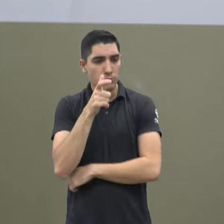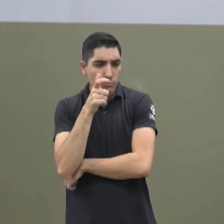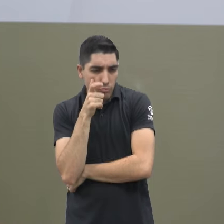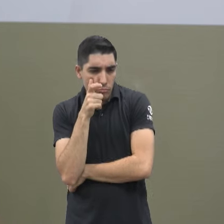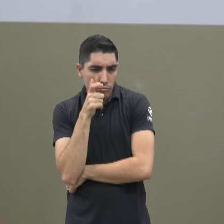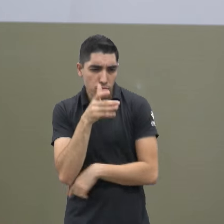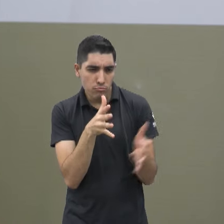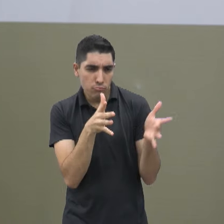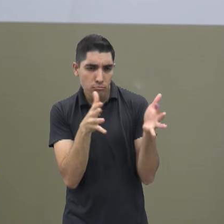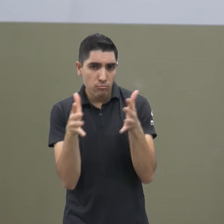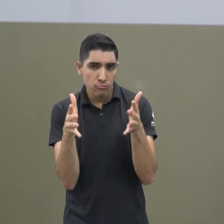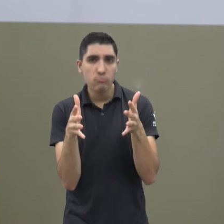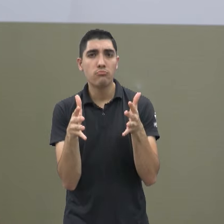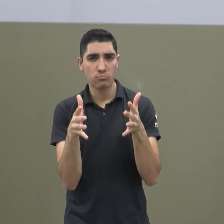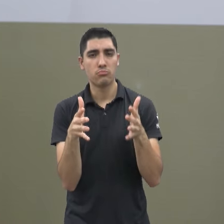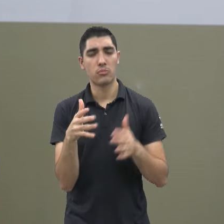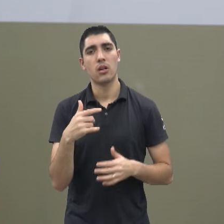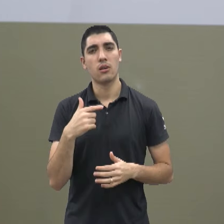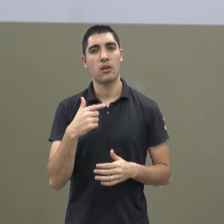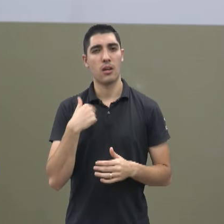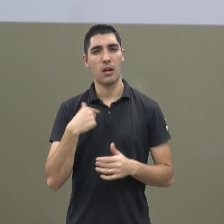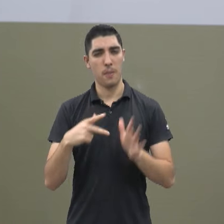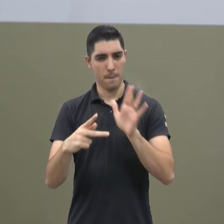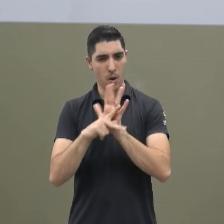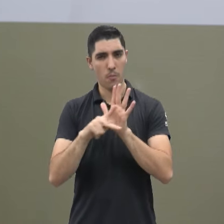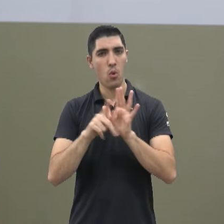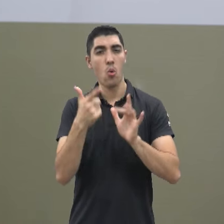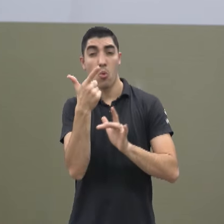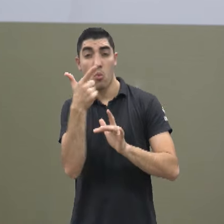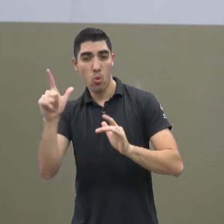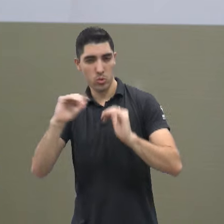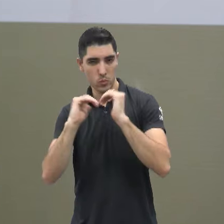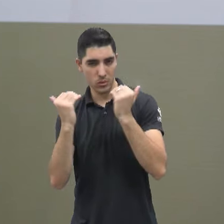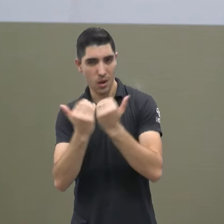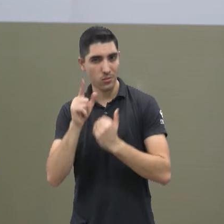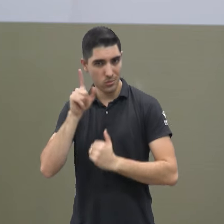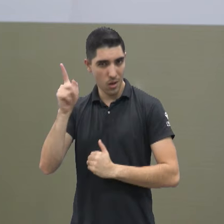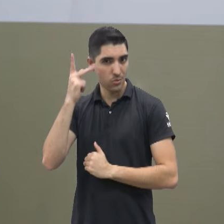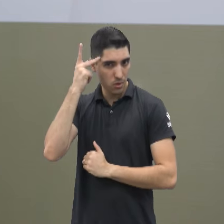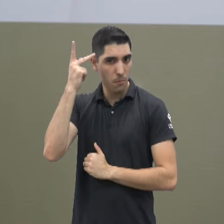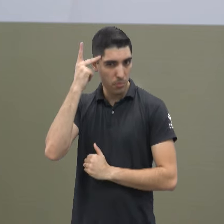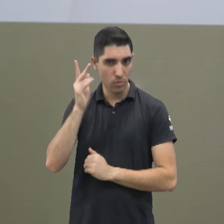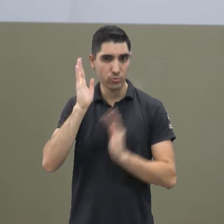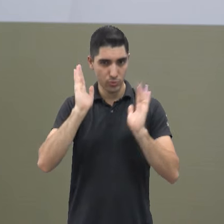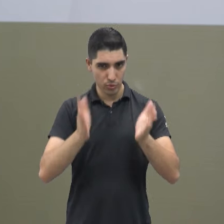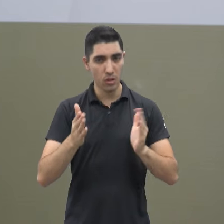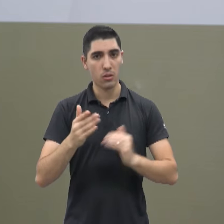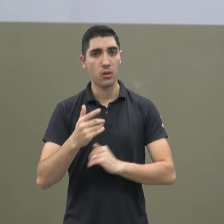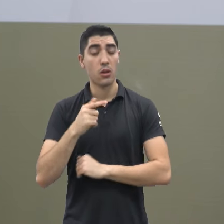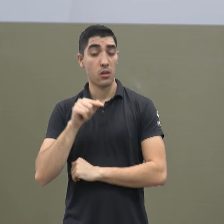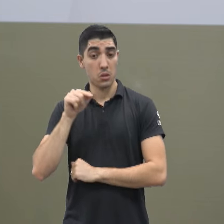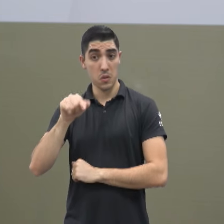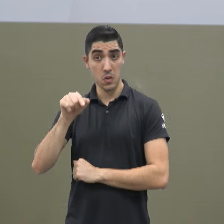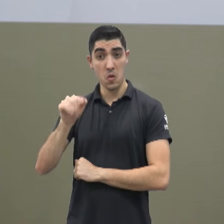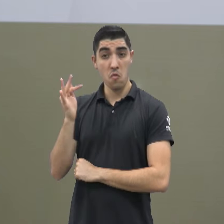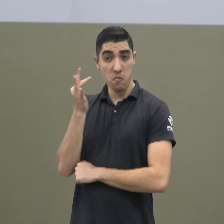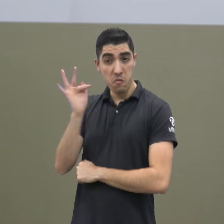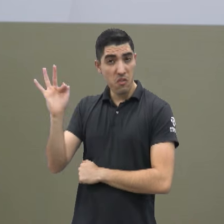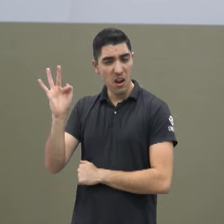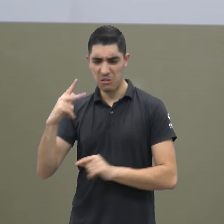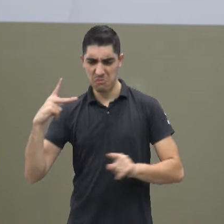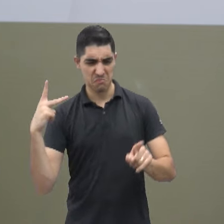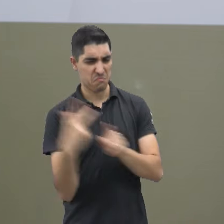inclusive não foi no Paulistano, porque o ginásio estava interditado, eles jogaram no Morumbi, mesmo ginásio que a gente jogou ontem, e Franca ganhou com extrema facilidade,